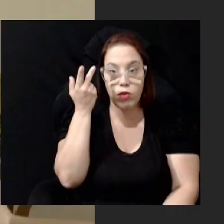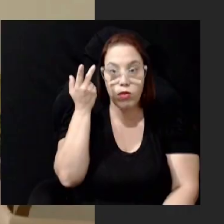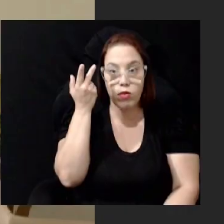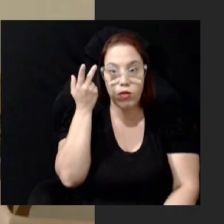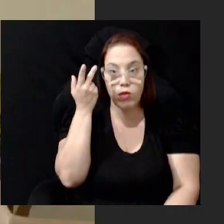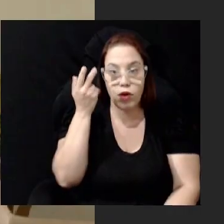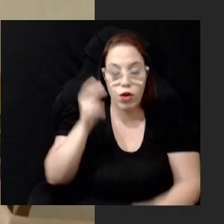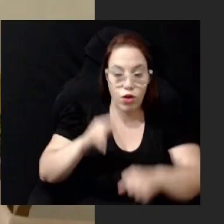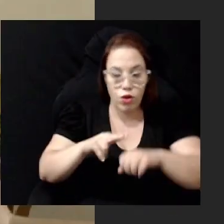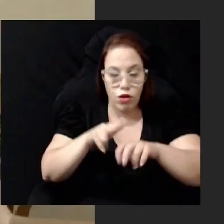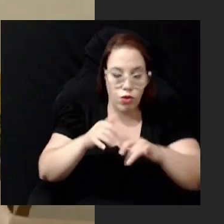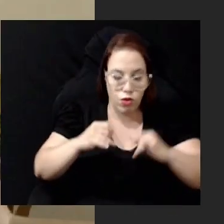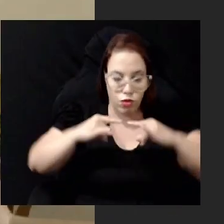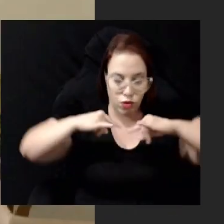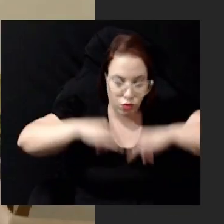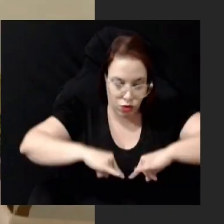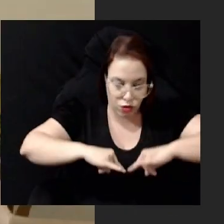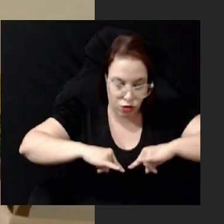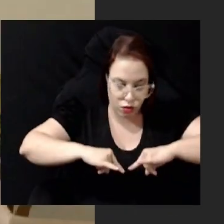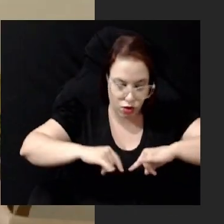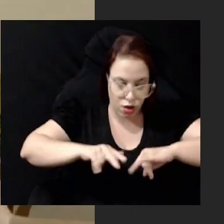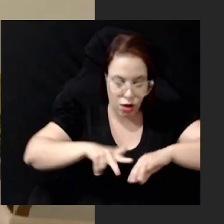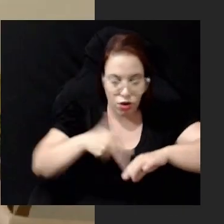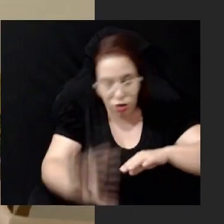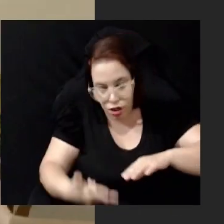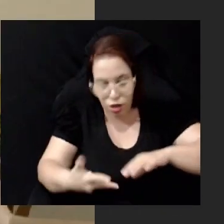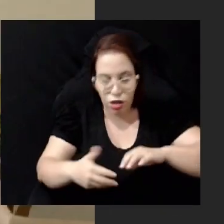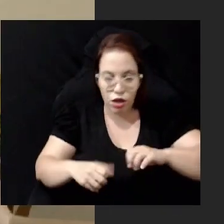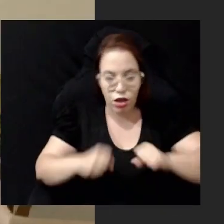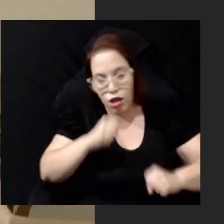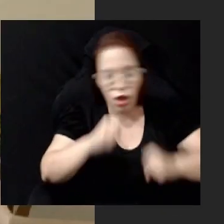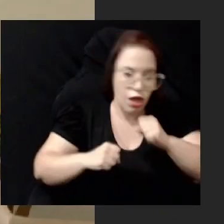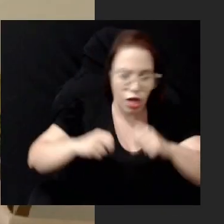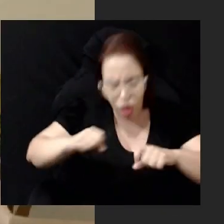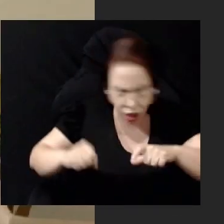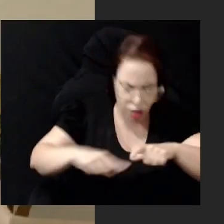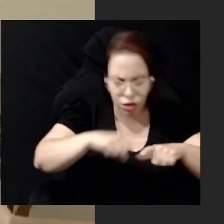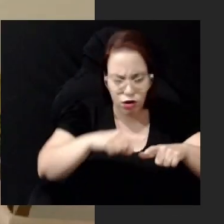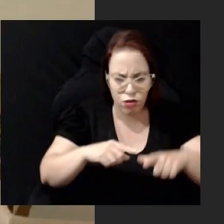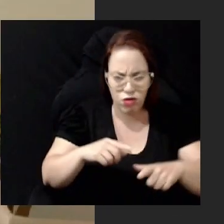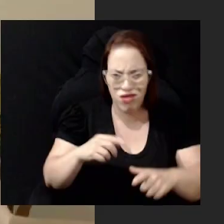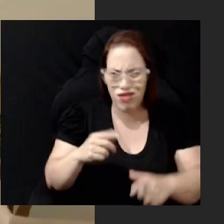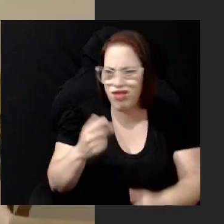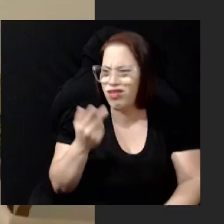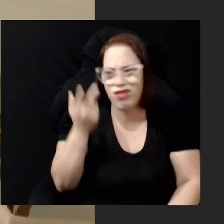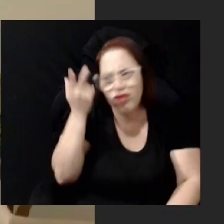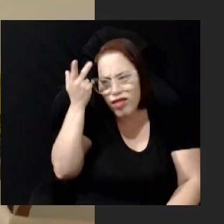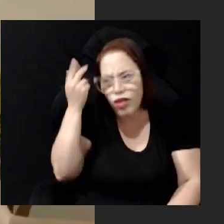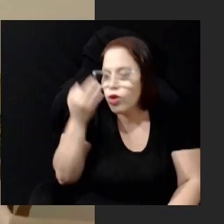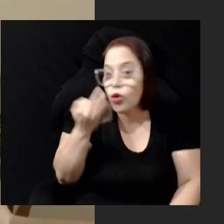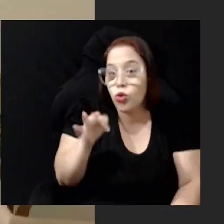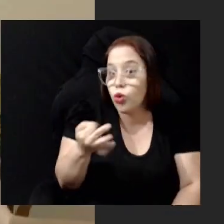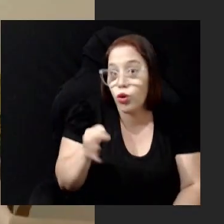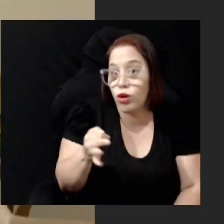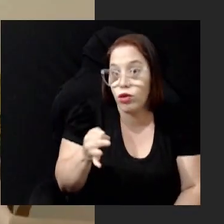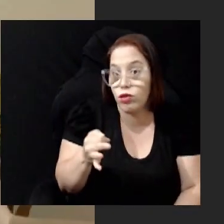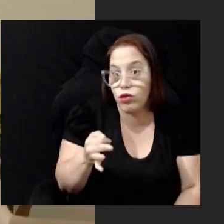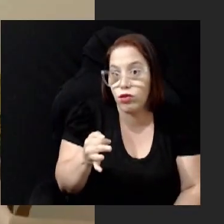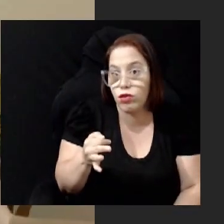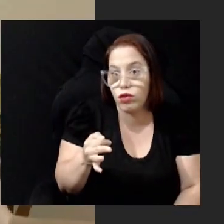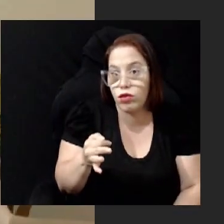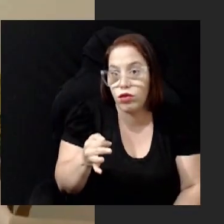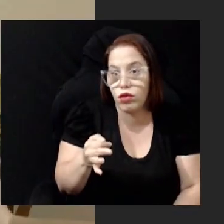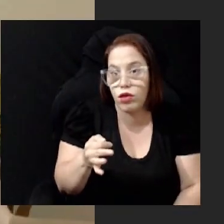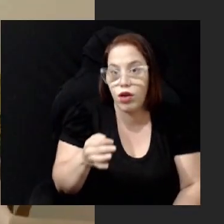traumas. Cai da cama, vai para a escola, corre, joga futebol. Então, não é incomum as crianças terem dor. E muitas